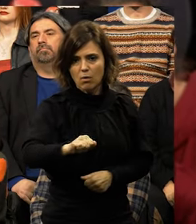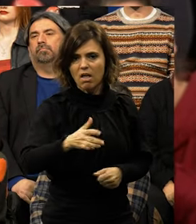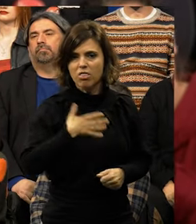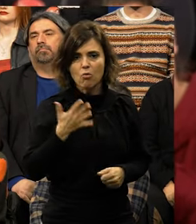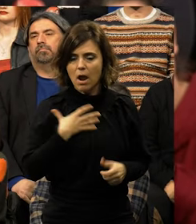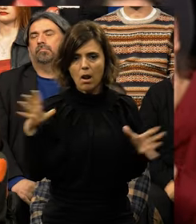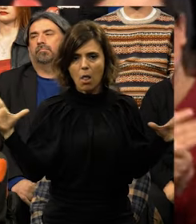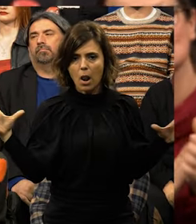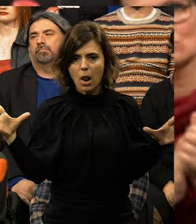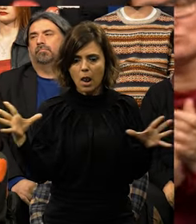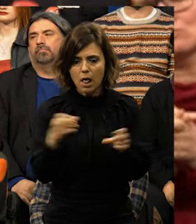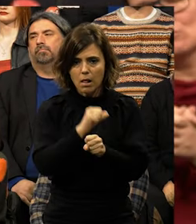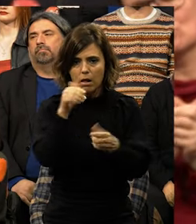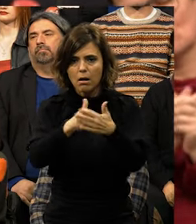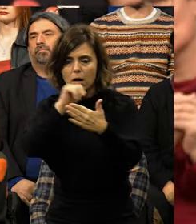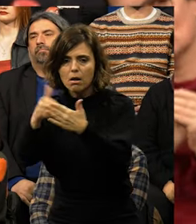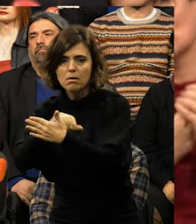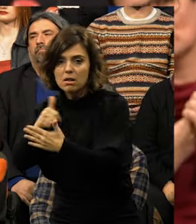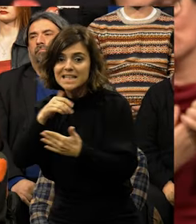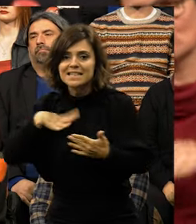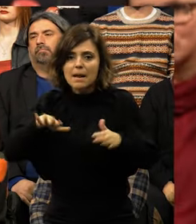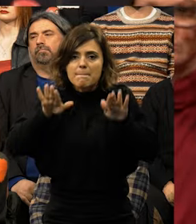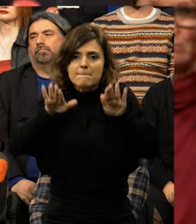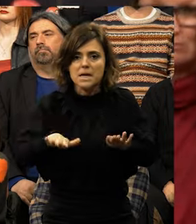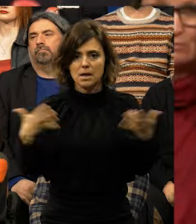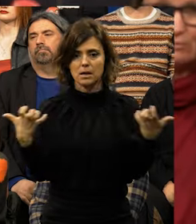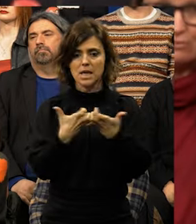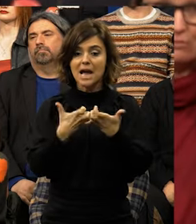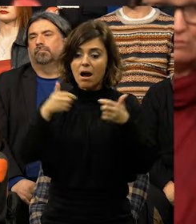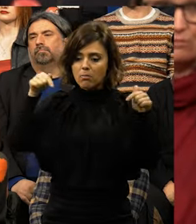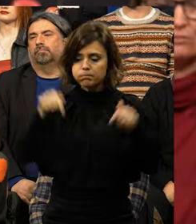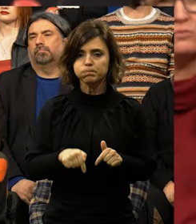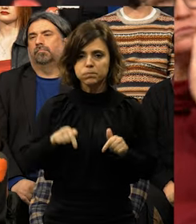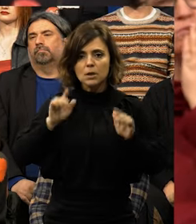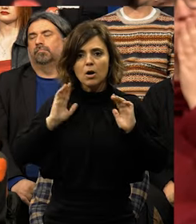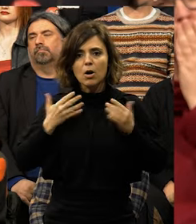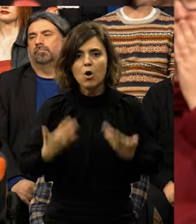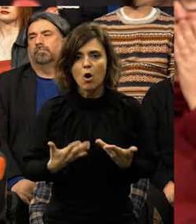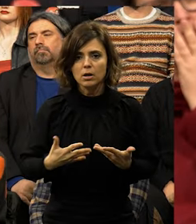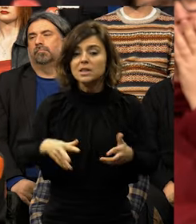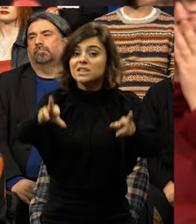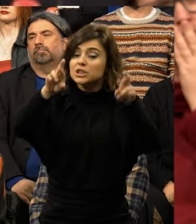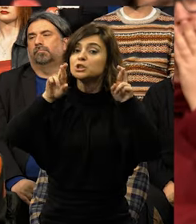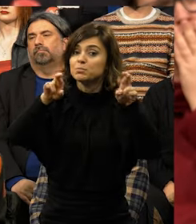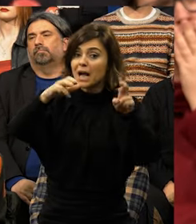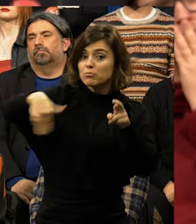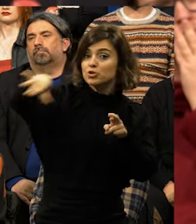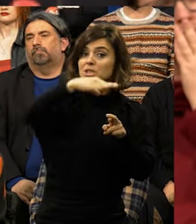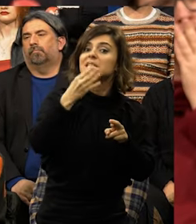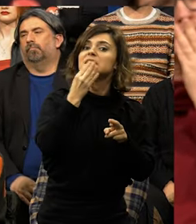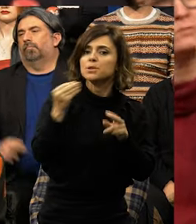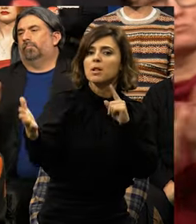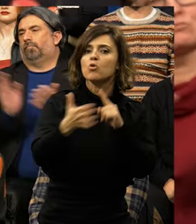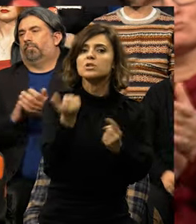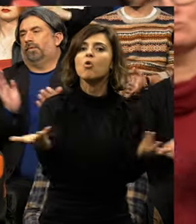antissionista imediato e Alexandre nós esperamos que façam também eles no país deles a revolução que nós fizemos há quase